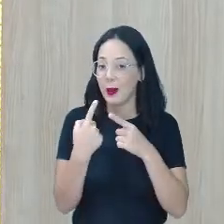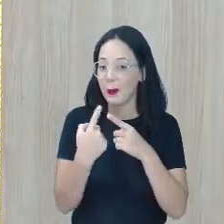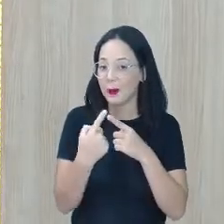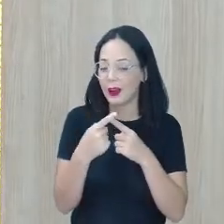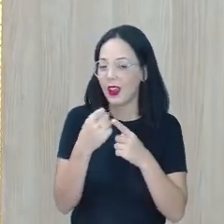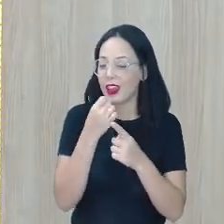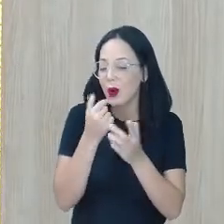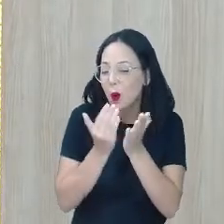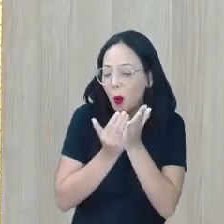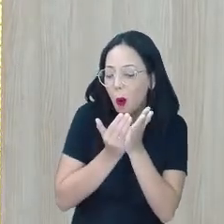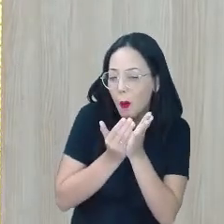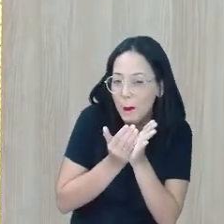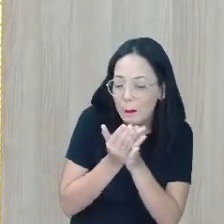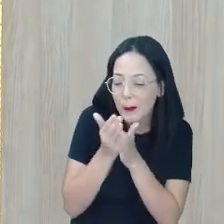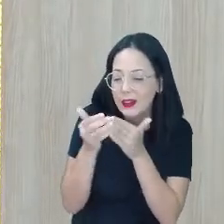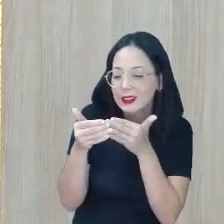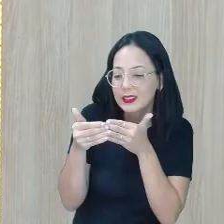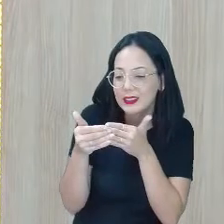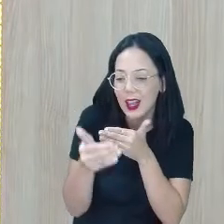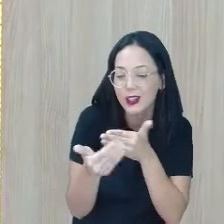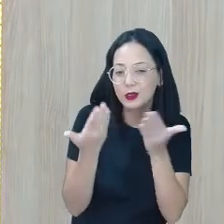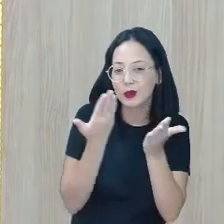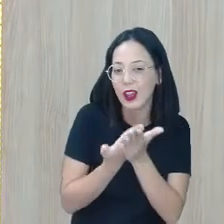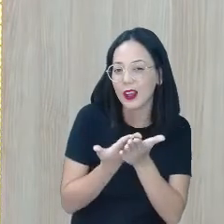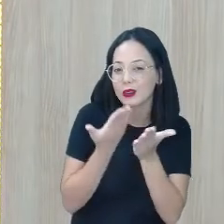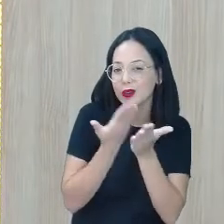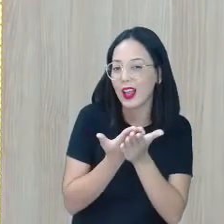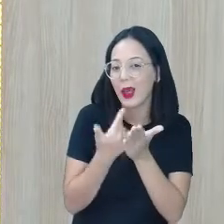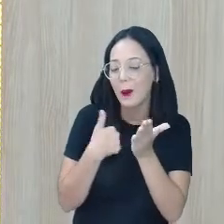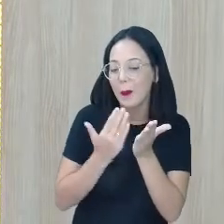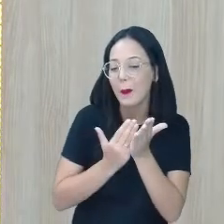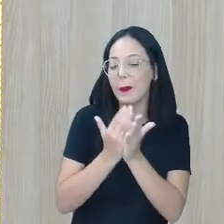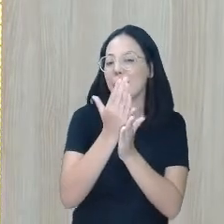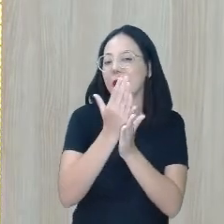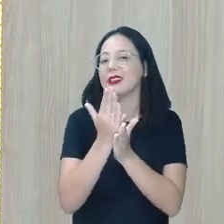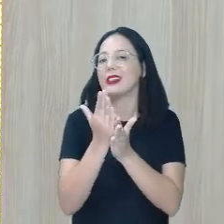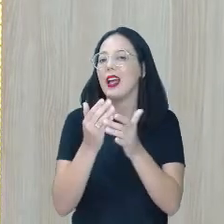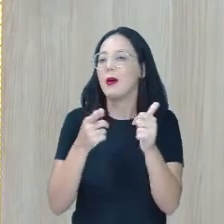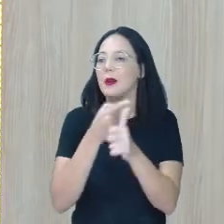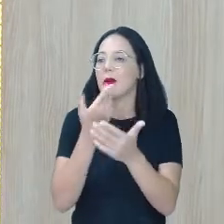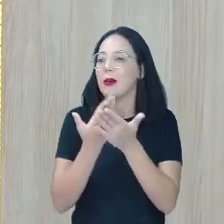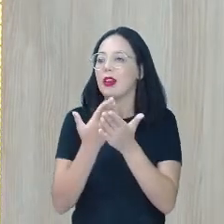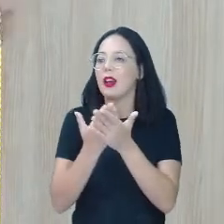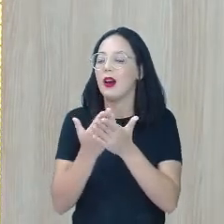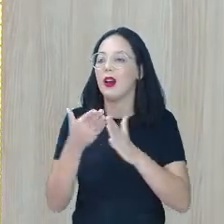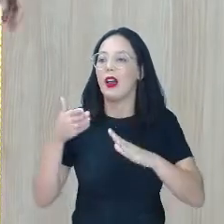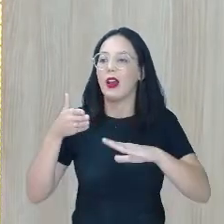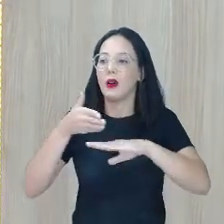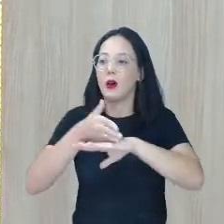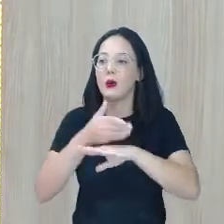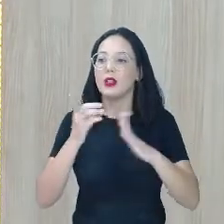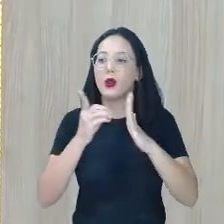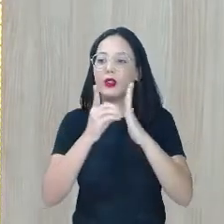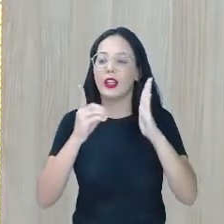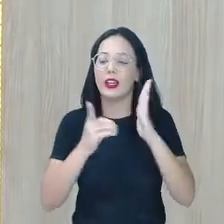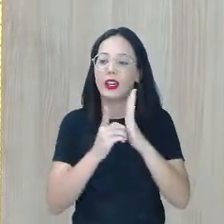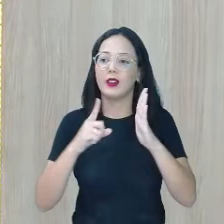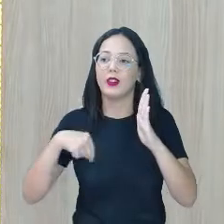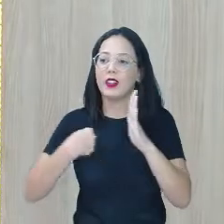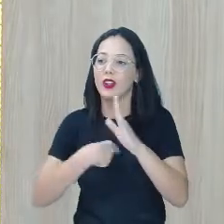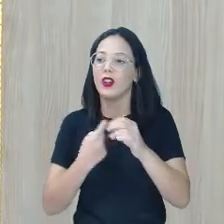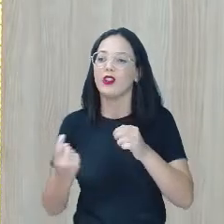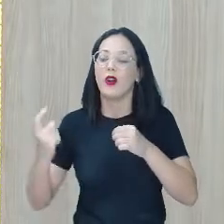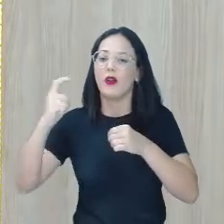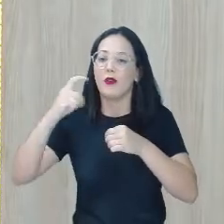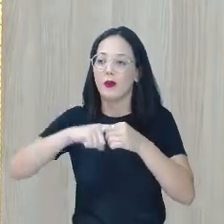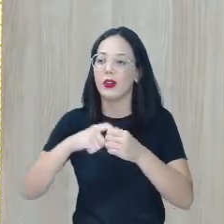Quando eu comecei a estudar, certo? A assistir a primeira aula e veio o decreto que a gente iria voltar para